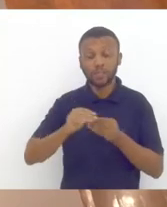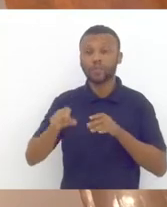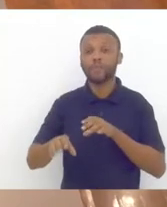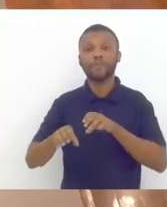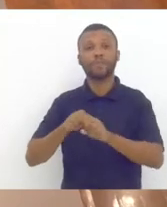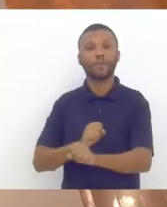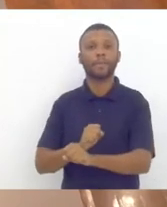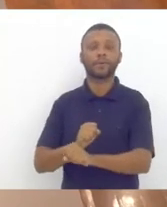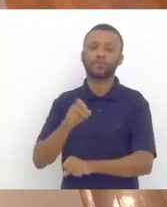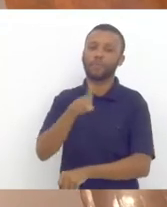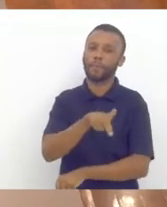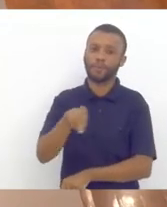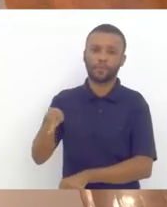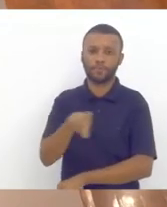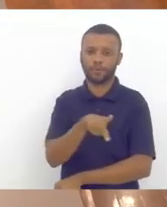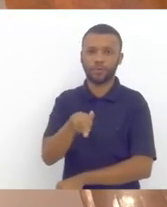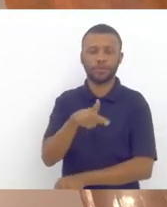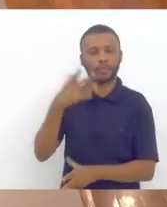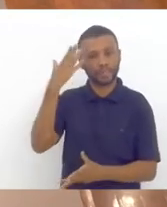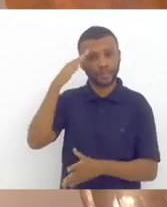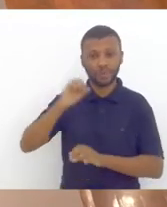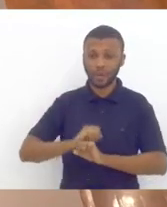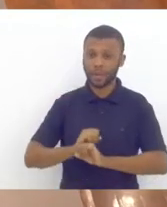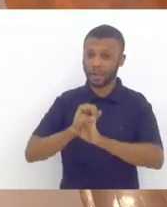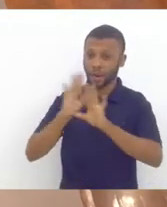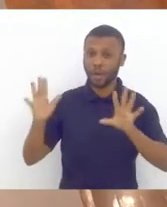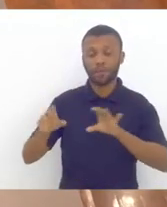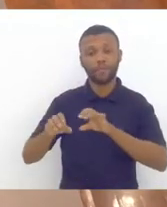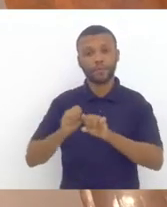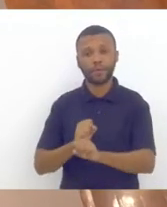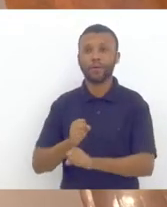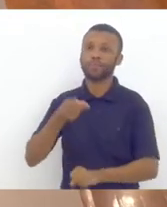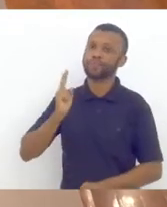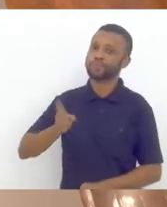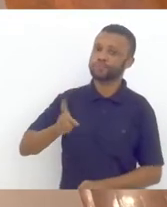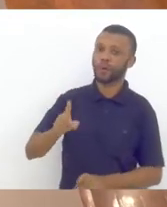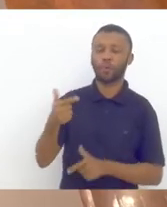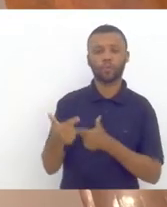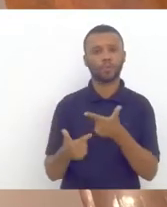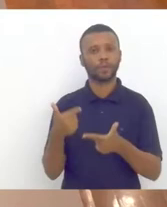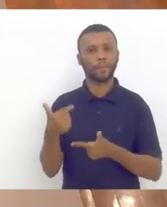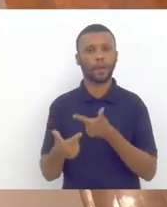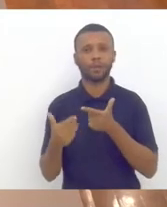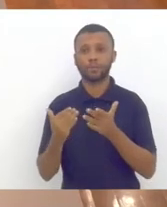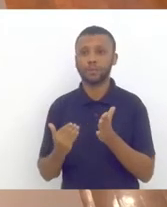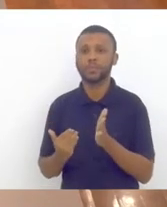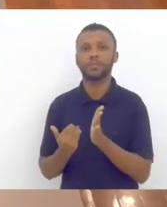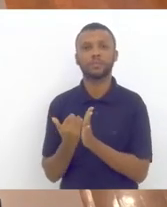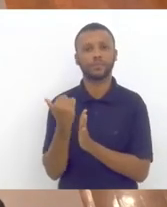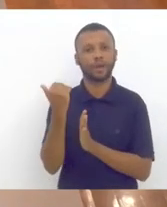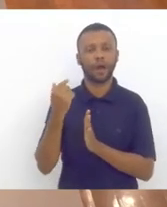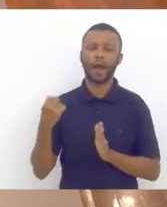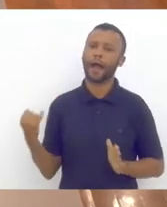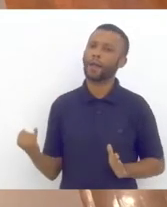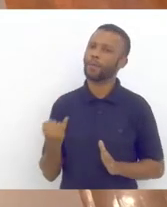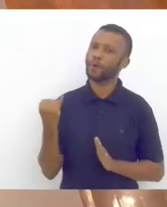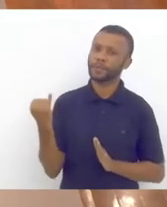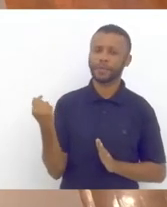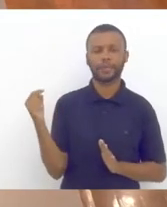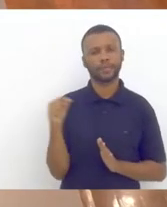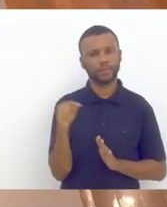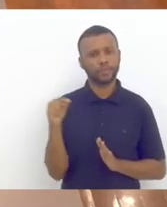de professores, entendendo como formação continuada em trabalho, como formação inicial. A importância